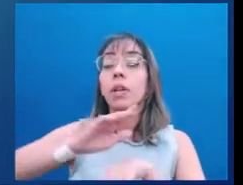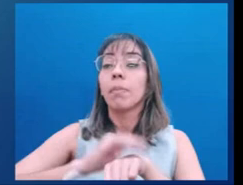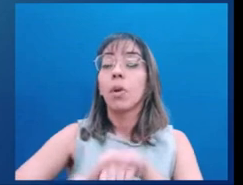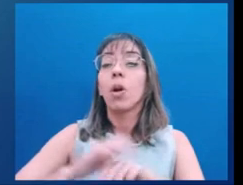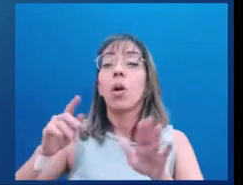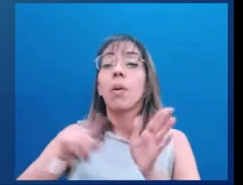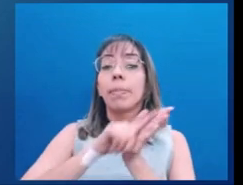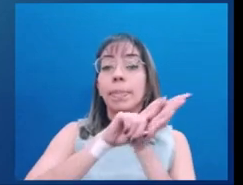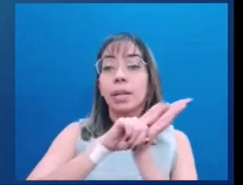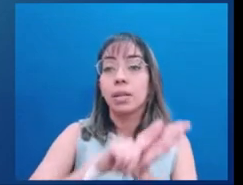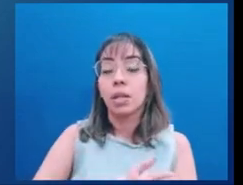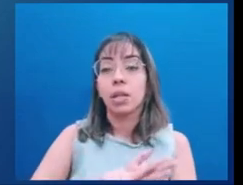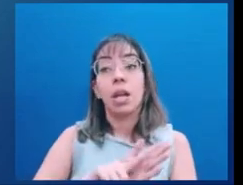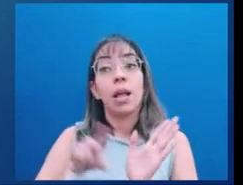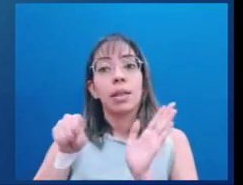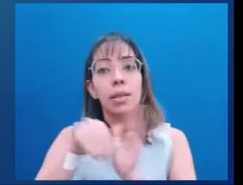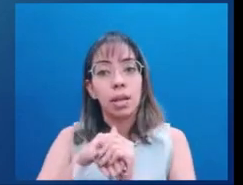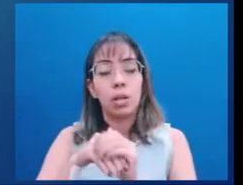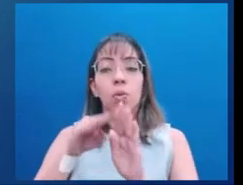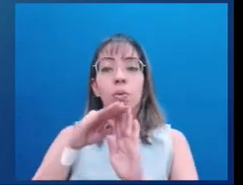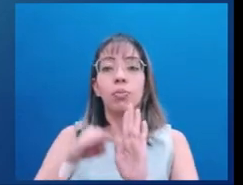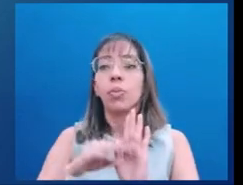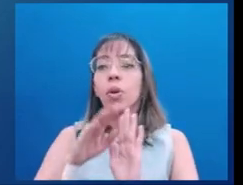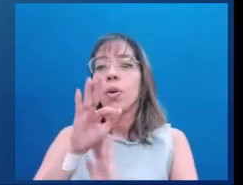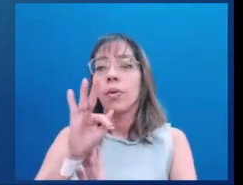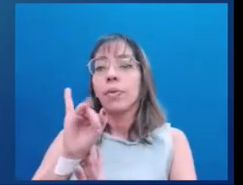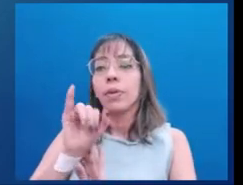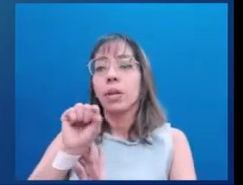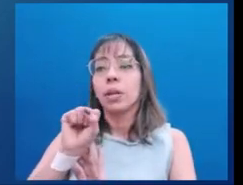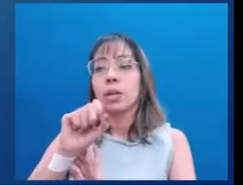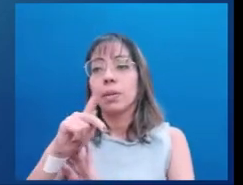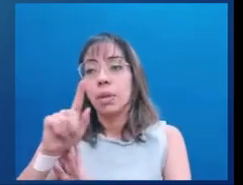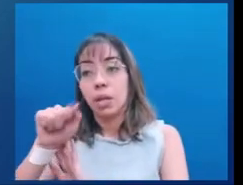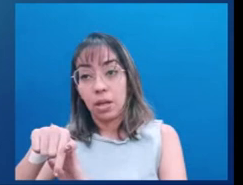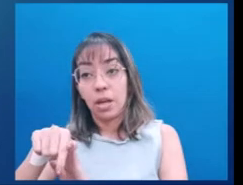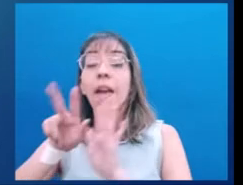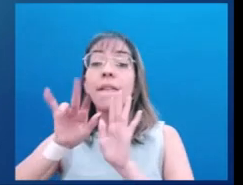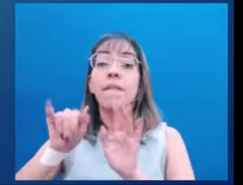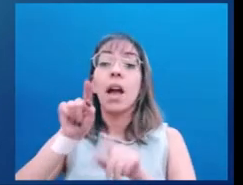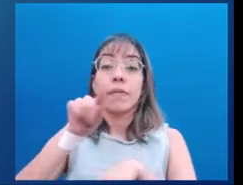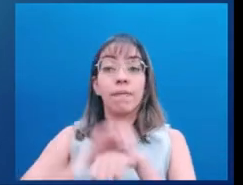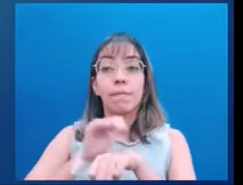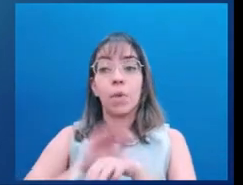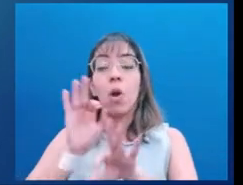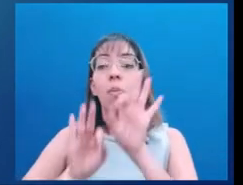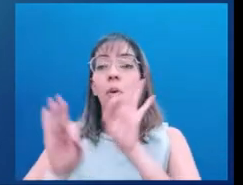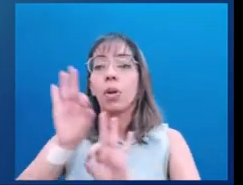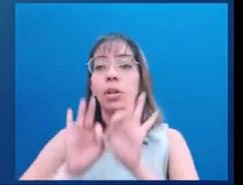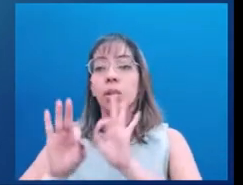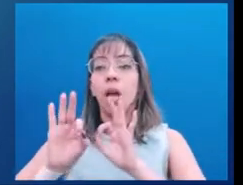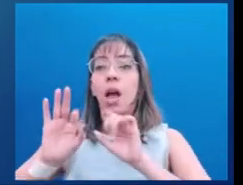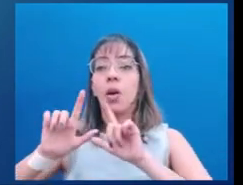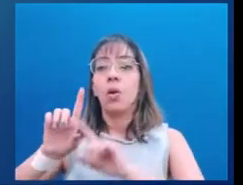vocês se aprofundem, tá? Então, busquem aí a FISP do nitrato de amônio e com essa FISP vocês podem